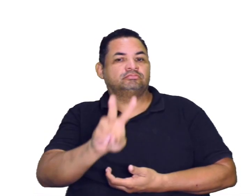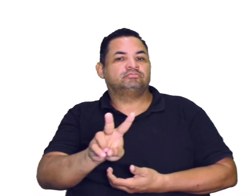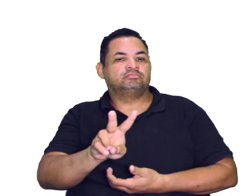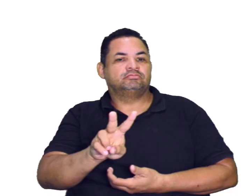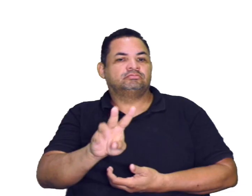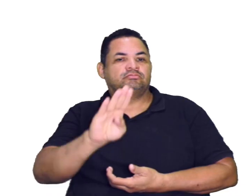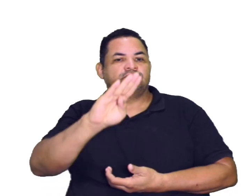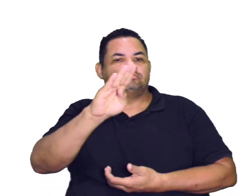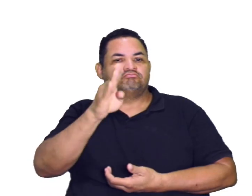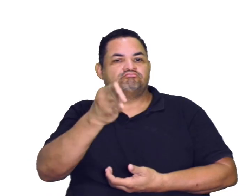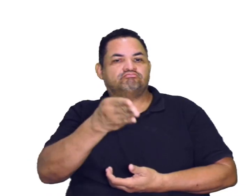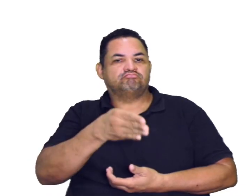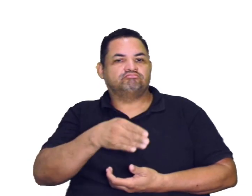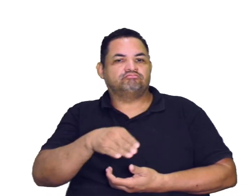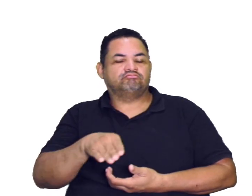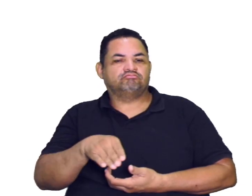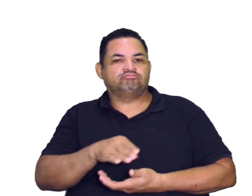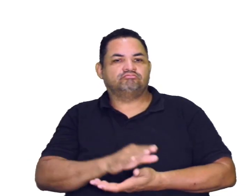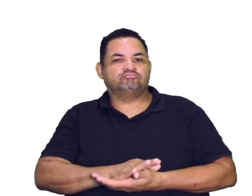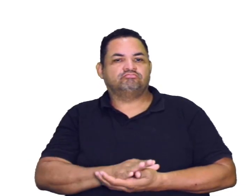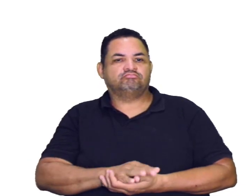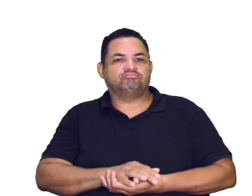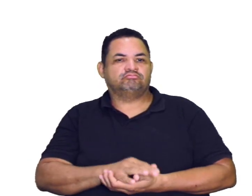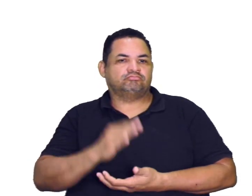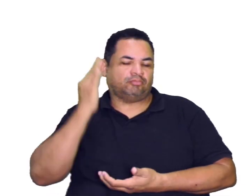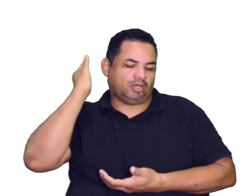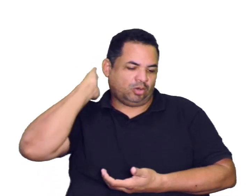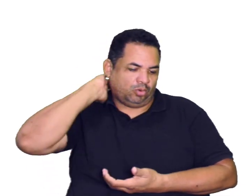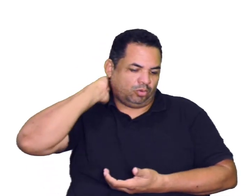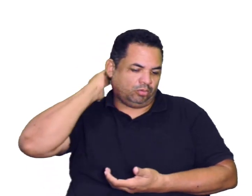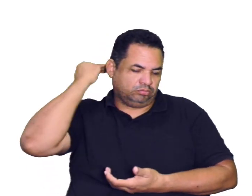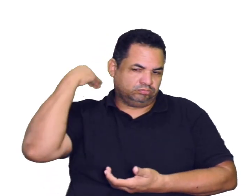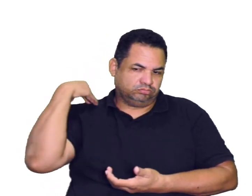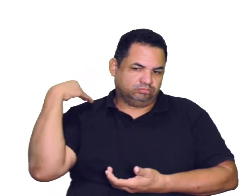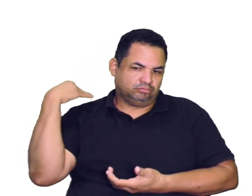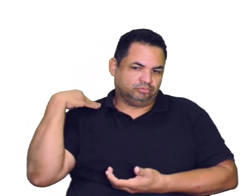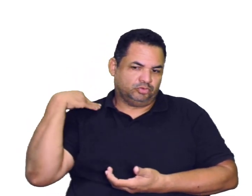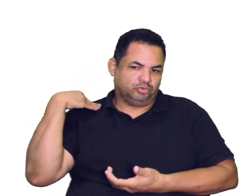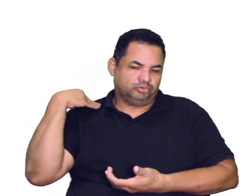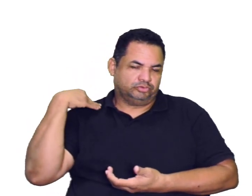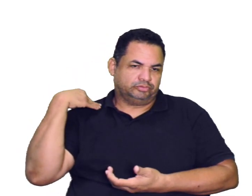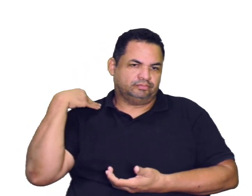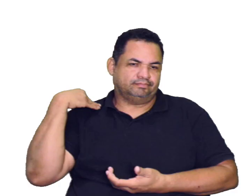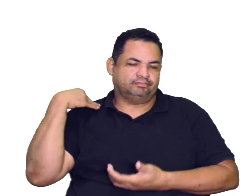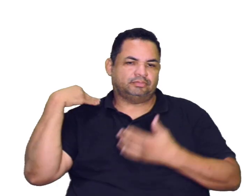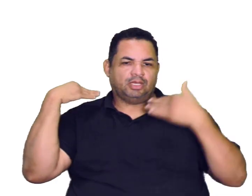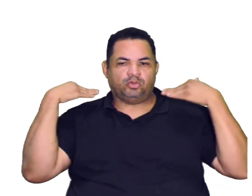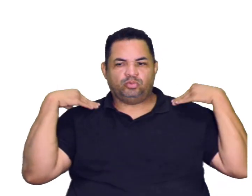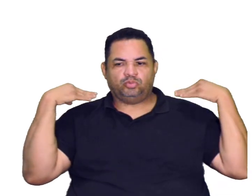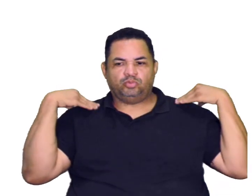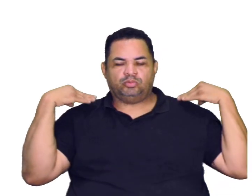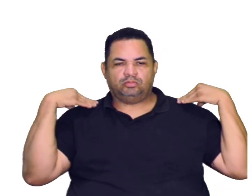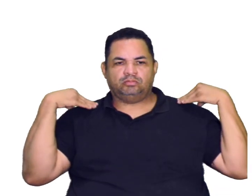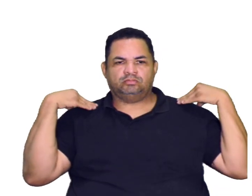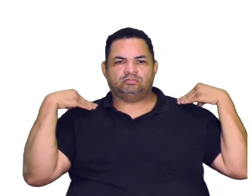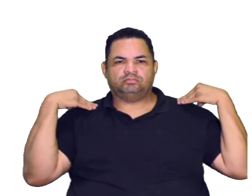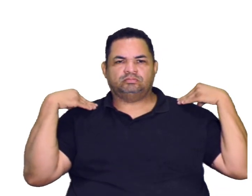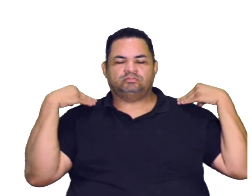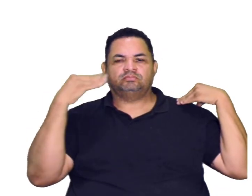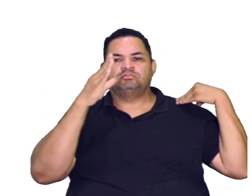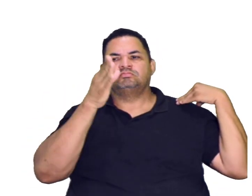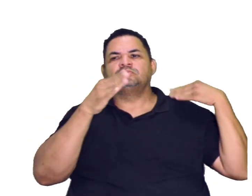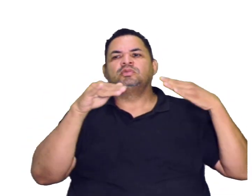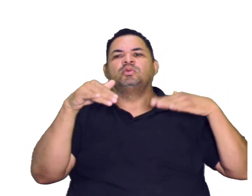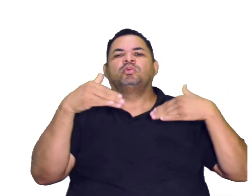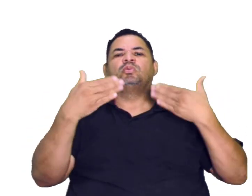há uma descompensação na altura dos ombros. Você consegue perceber isso? E